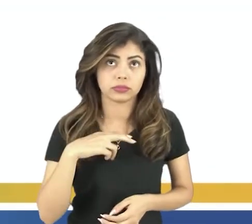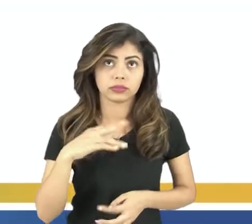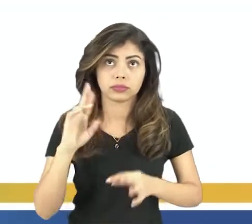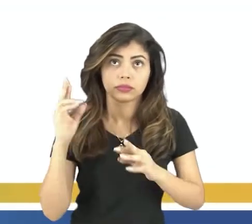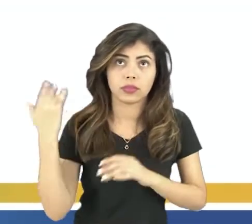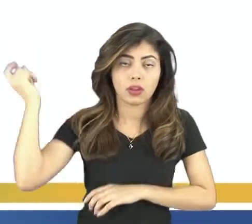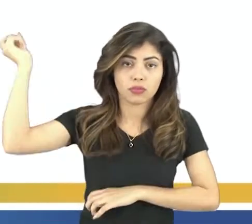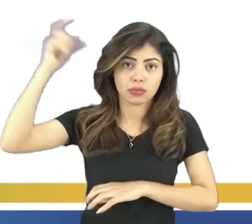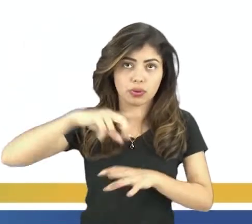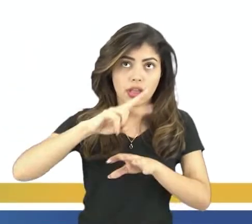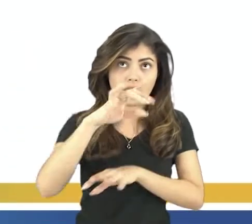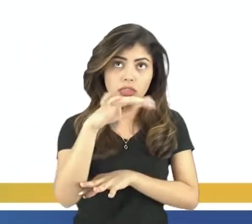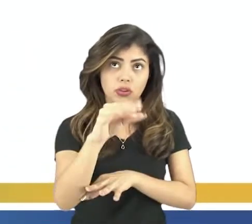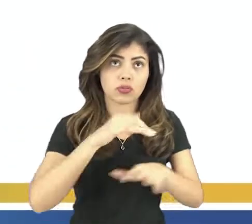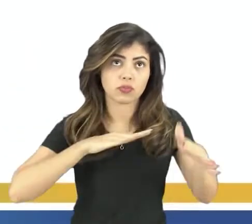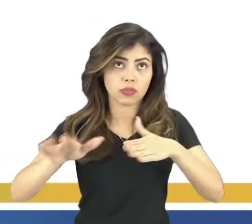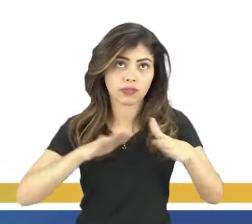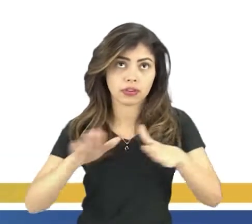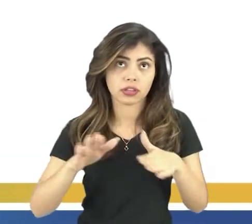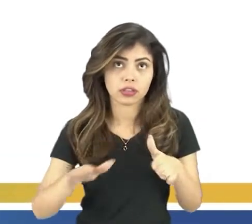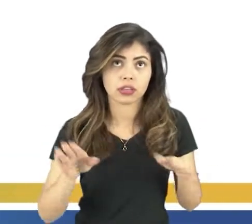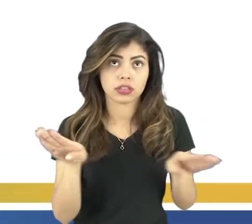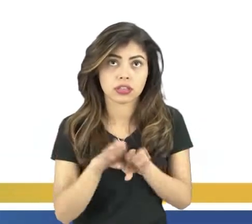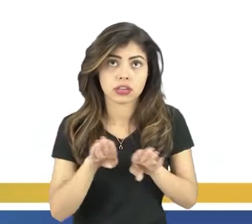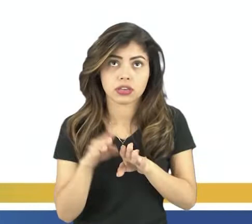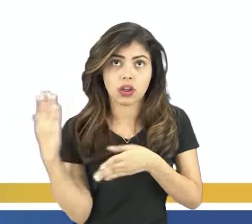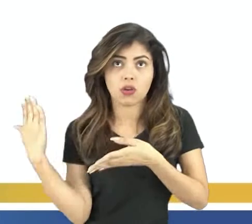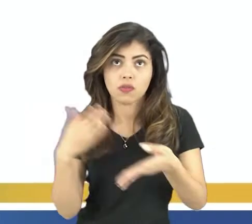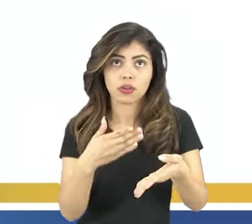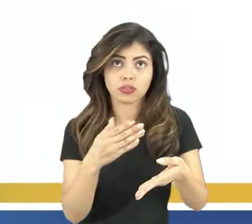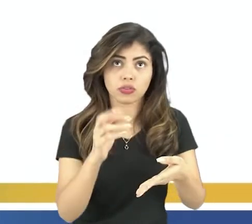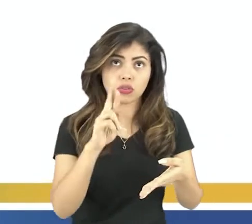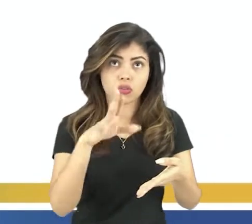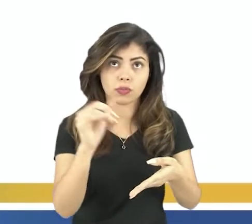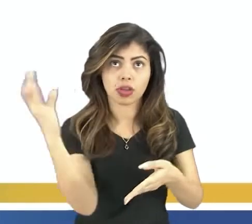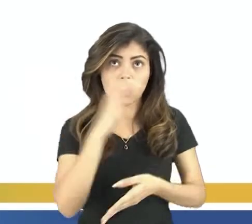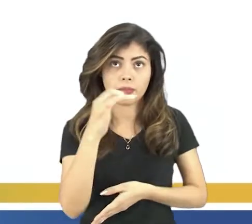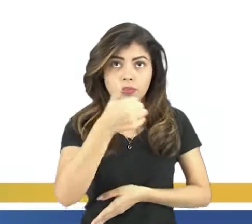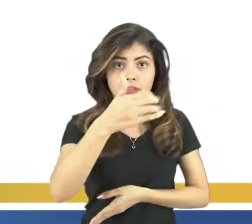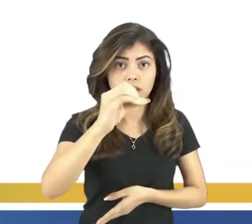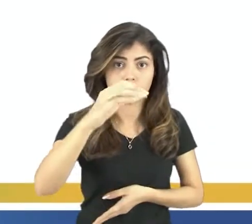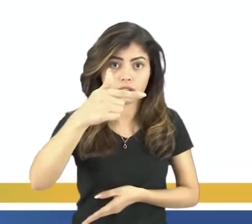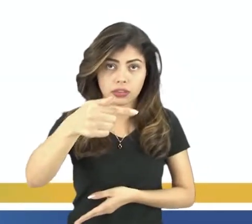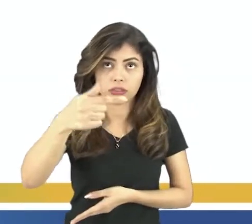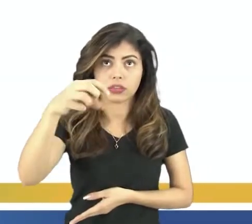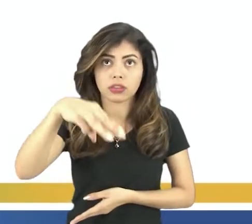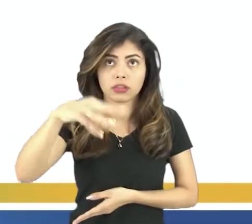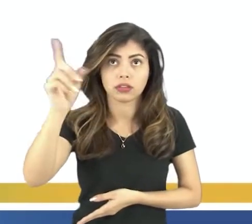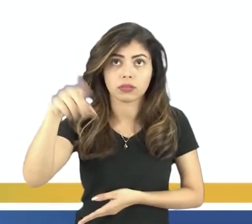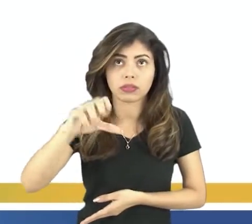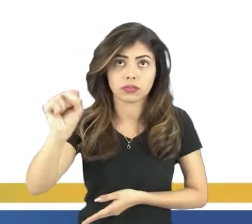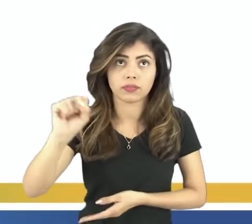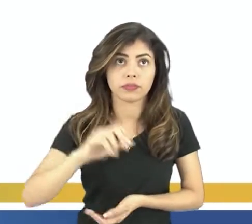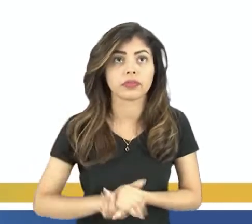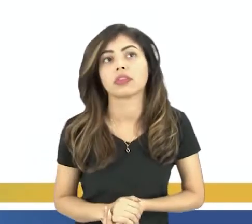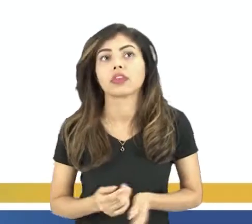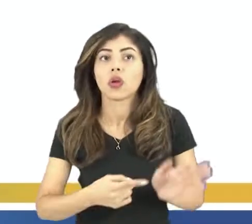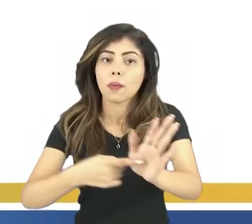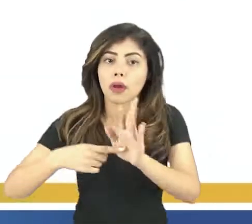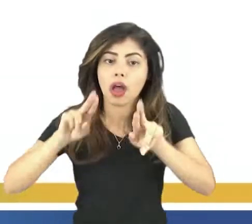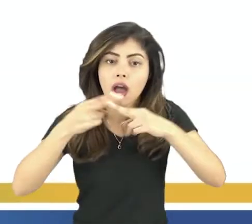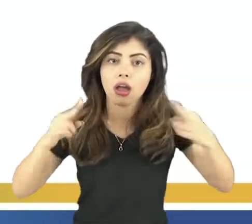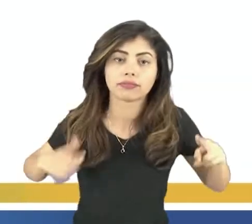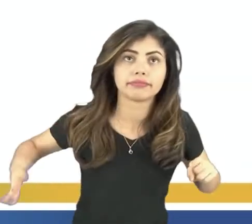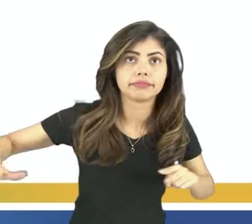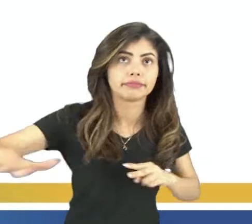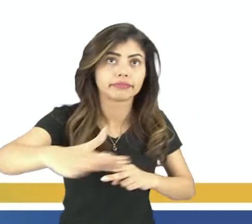raios catódicos está se movendo paralelamente ao eixo do tubo com velocidade de 107 metros por segundo. Aplicando-se